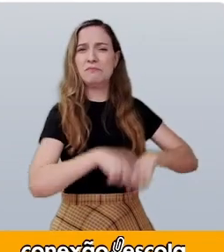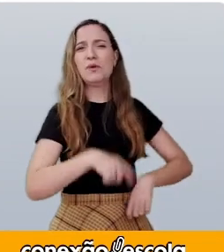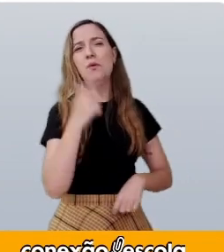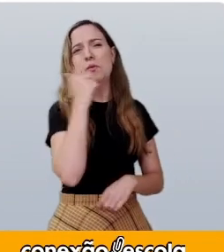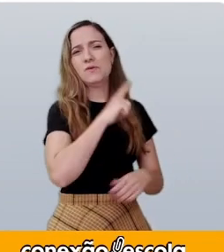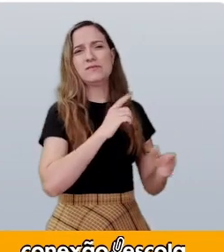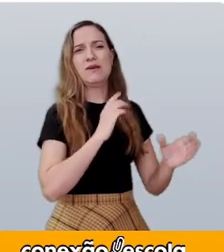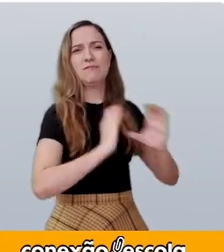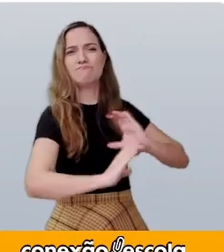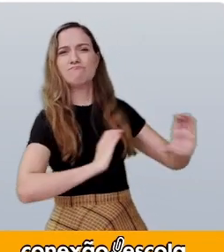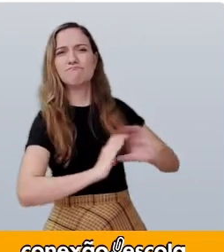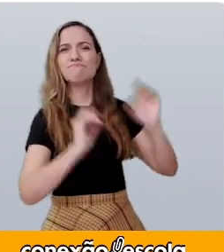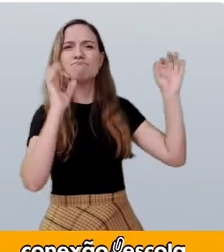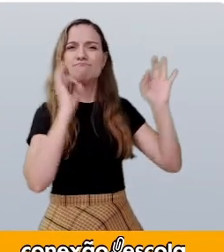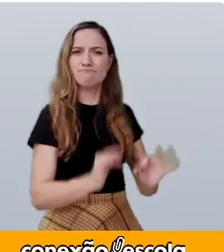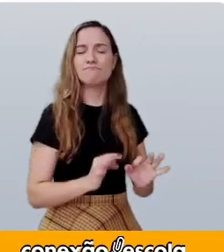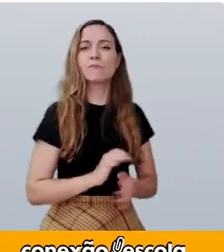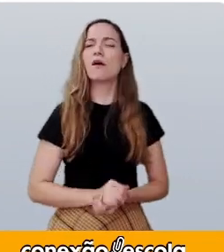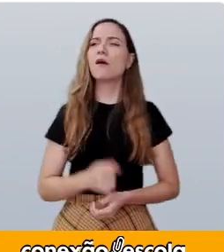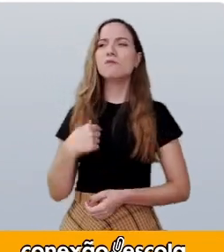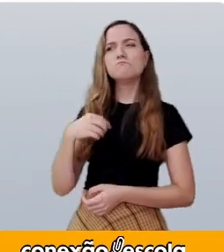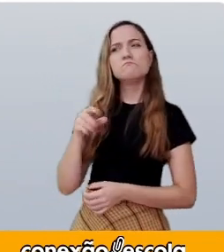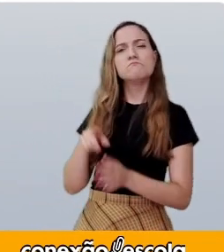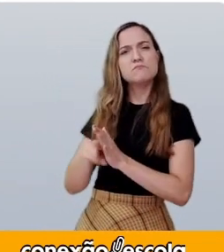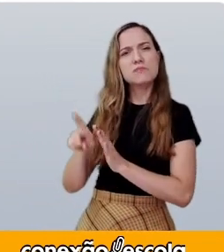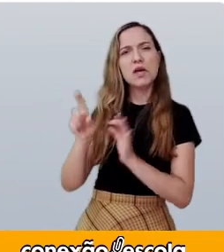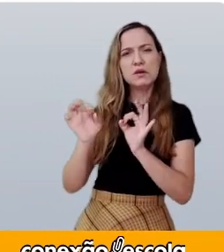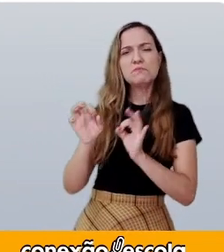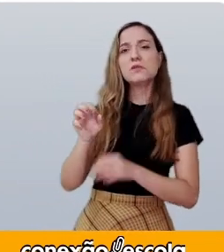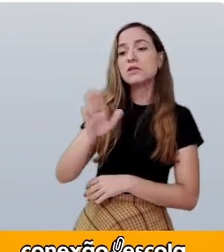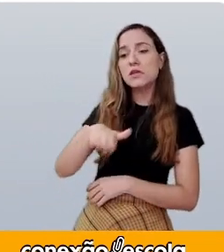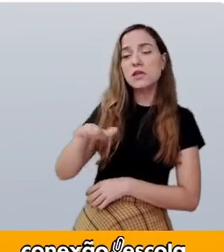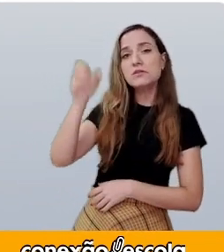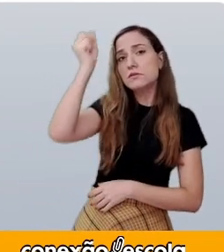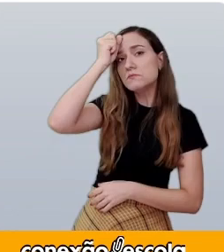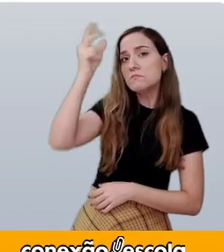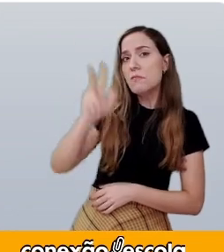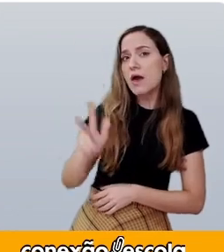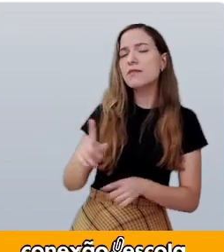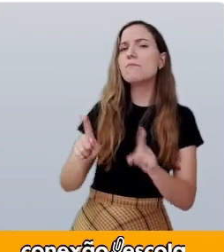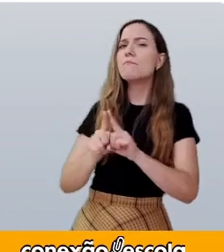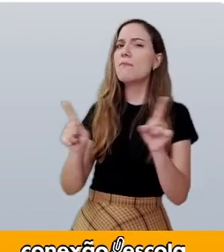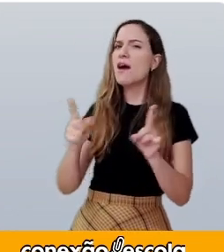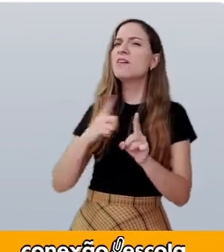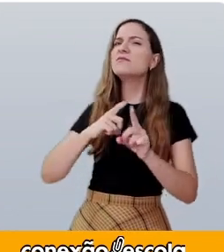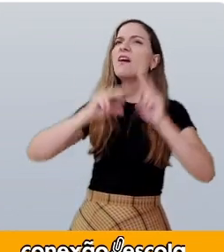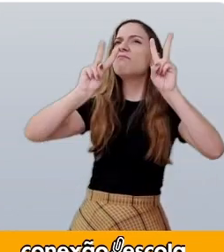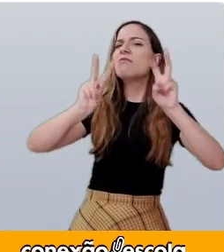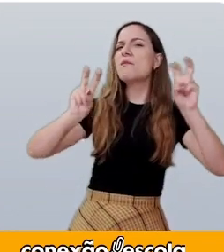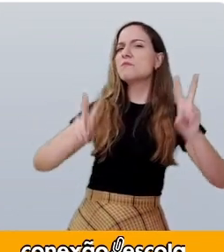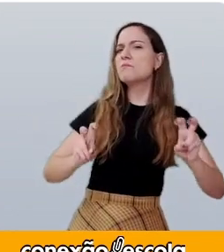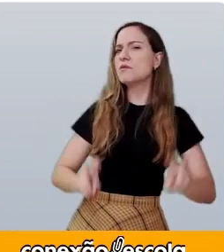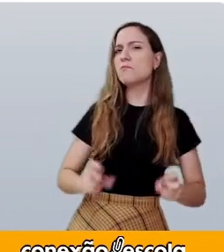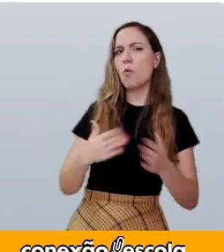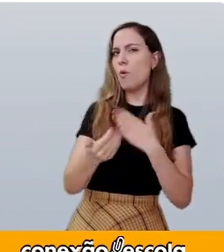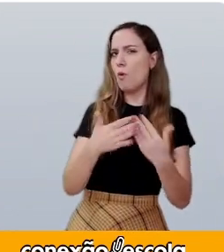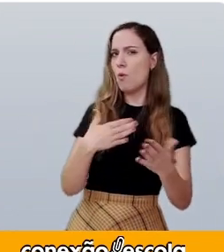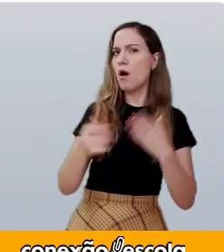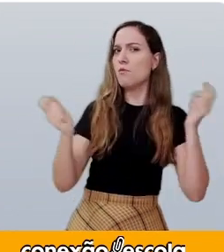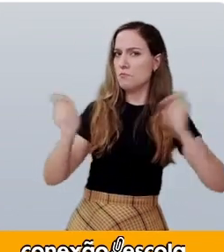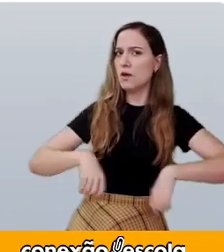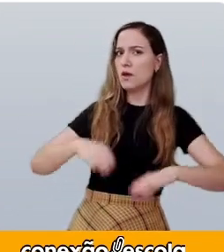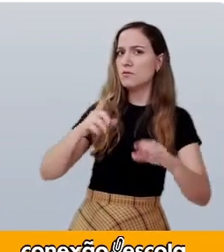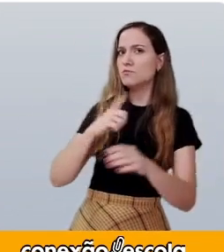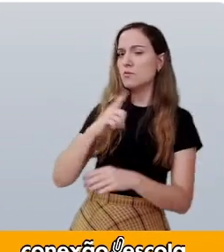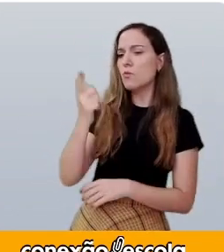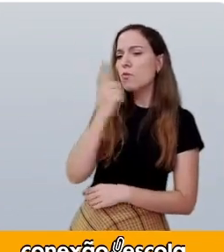criança é muito mais esperta do que os adultos pensam, eu lhe pergunto, todos os assuntos são possíveis de serem tratados com as